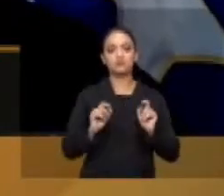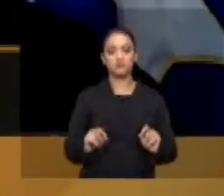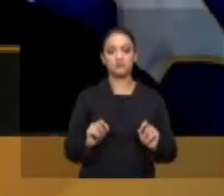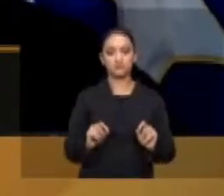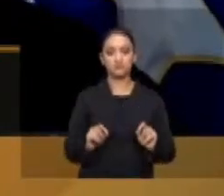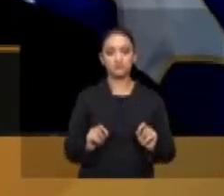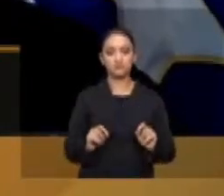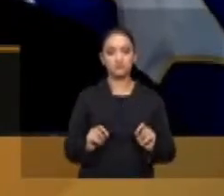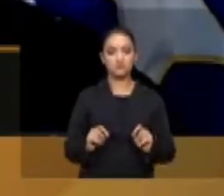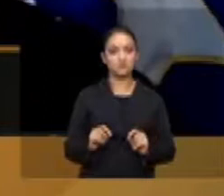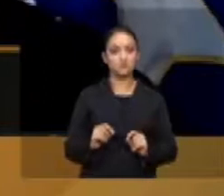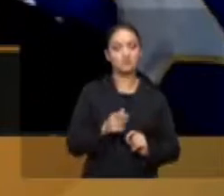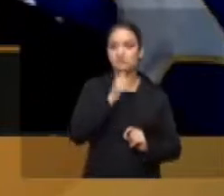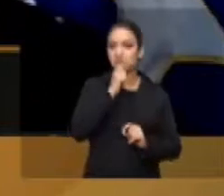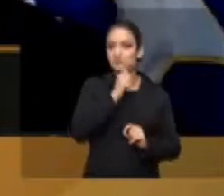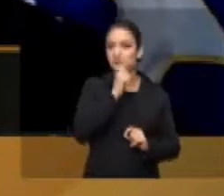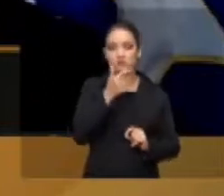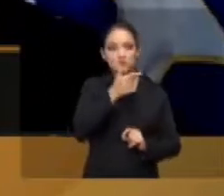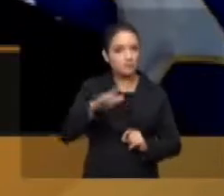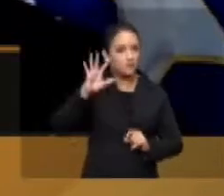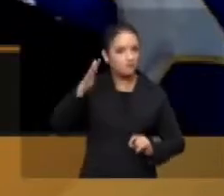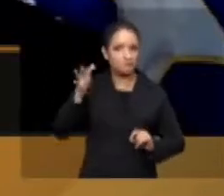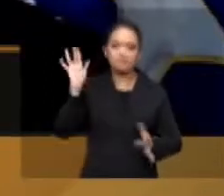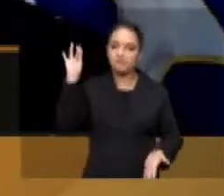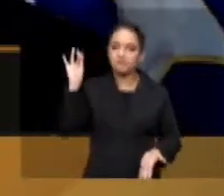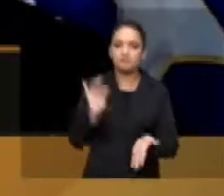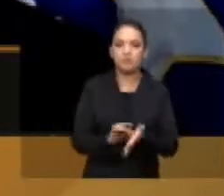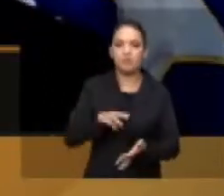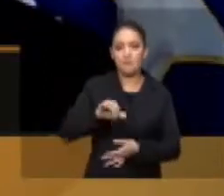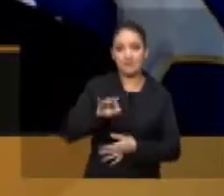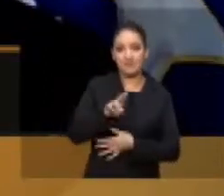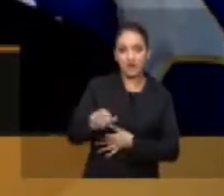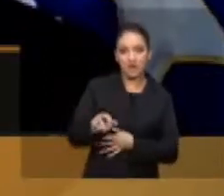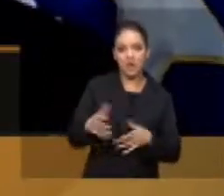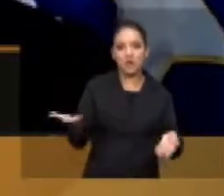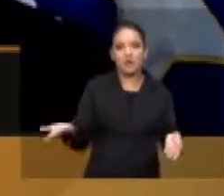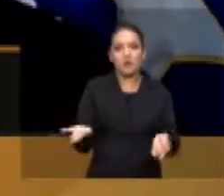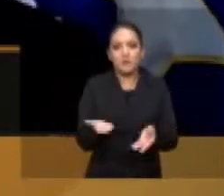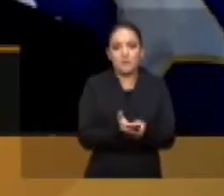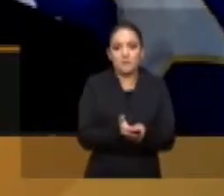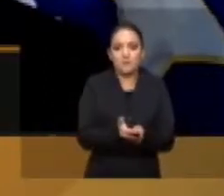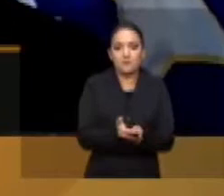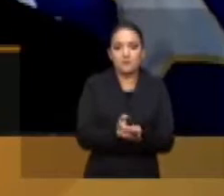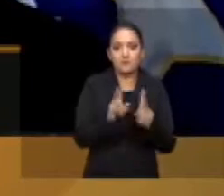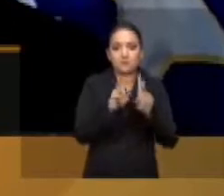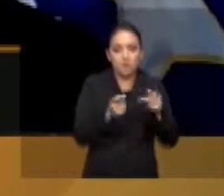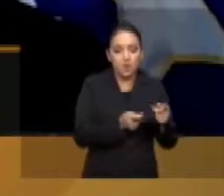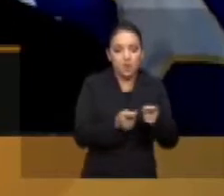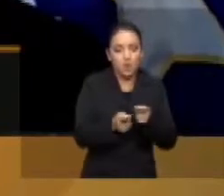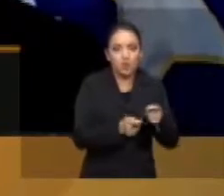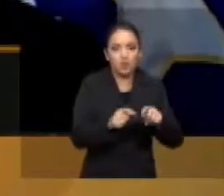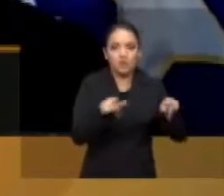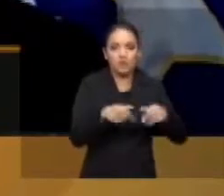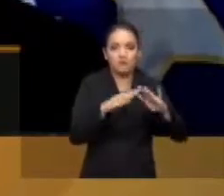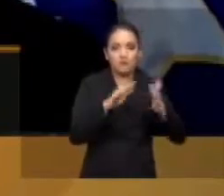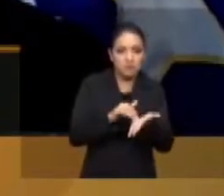inexistência da formação de coisa julgada material na ação de desapropriação em relação ao domínio da gleba desapropriada,